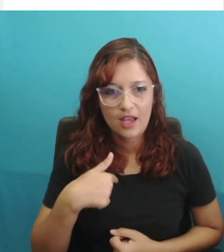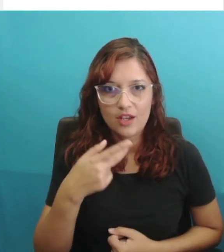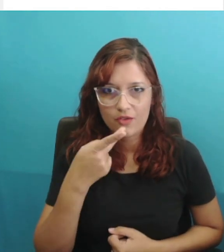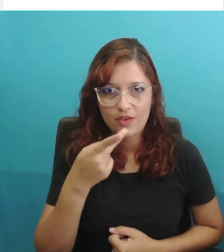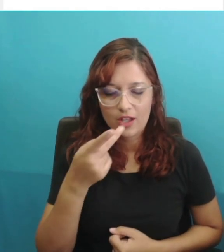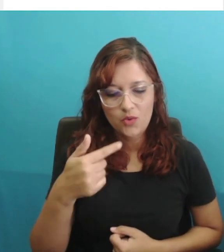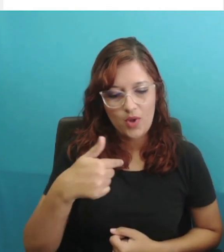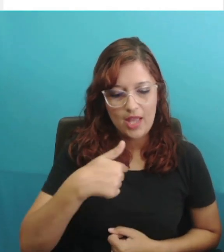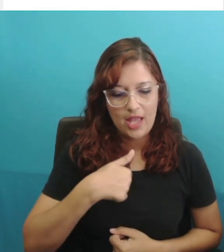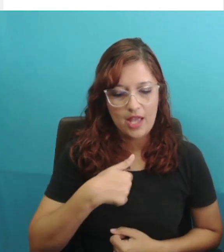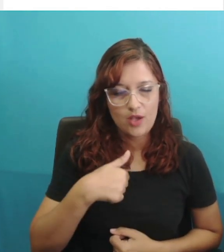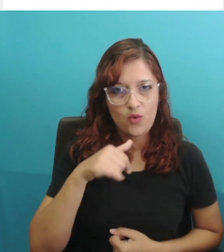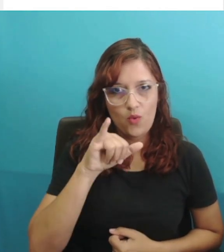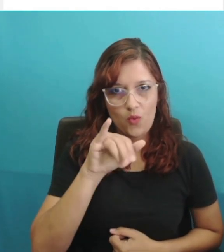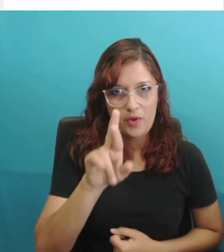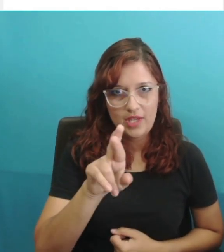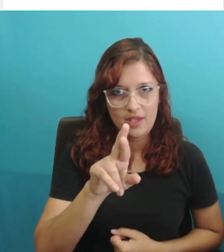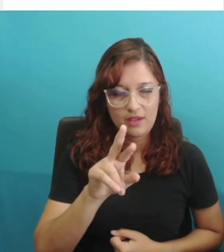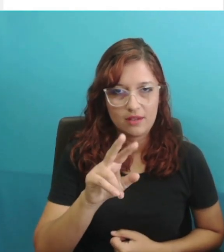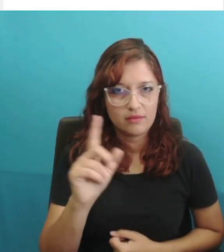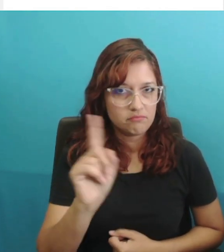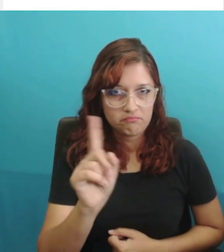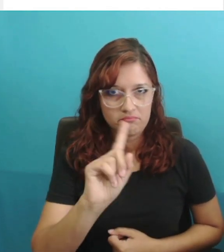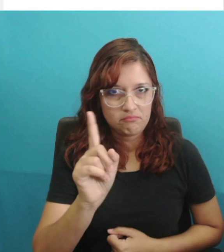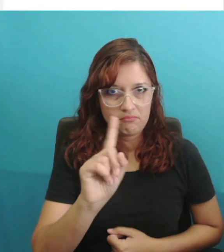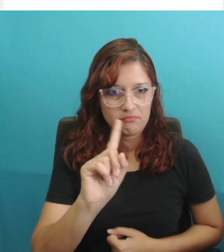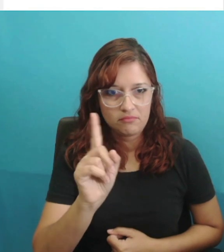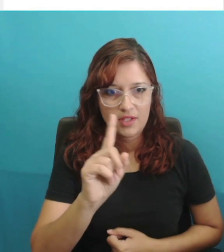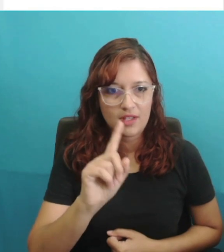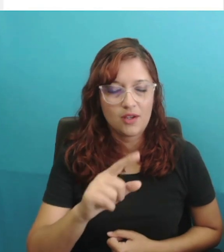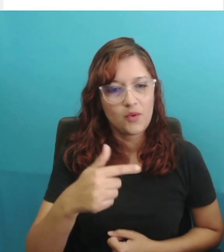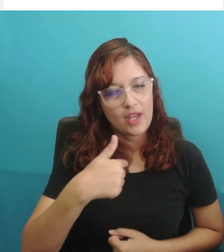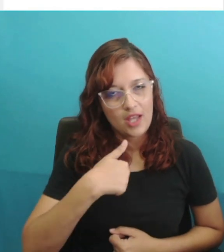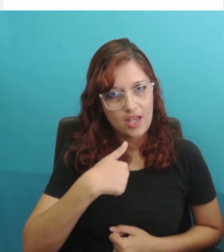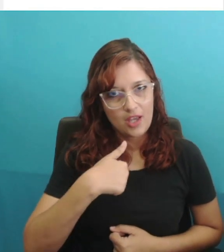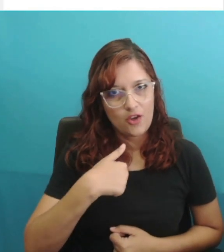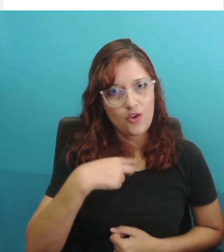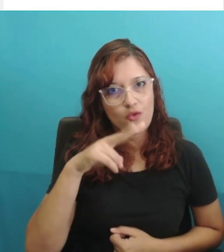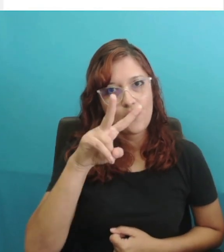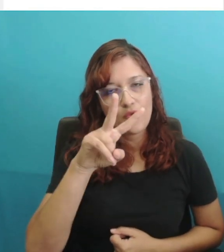na conjugação IR. Por exemplo, eu falo eu ir, não.